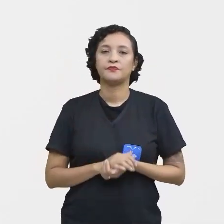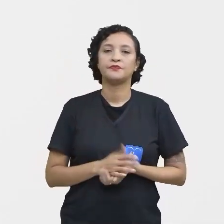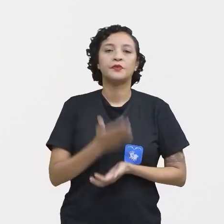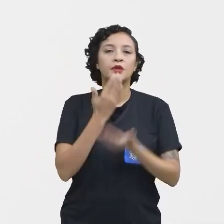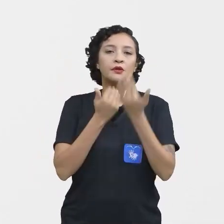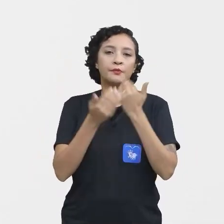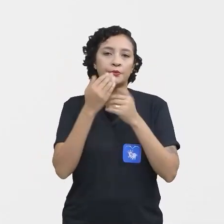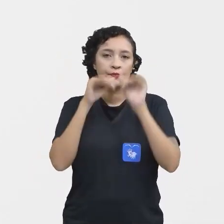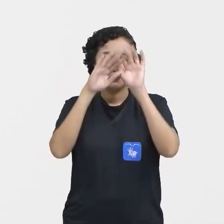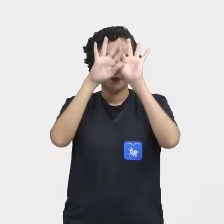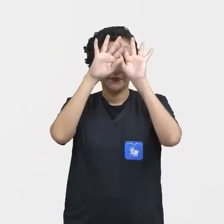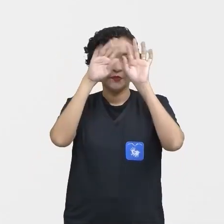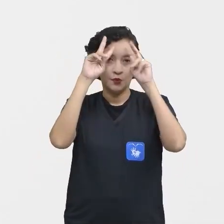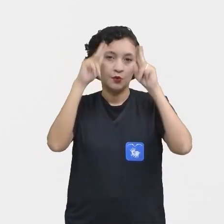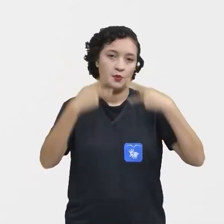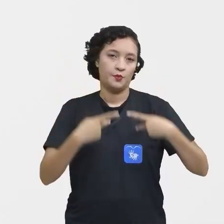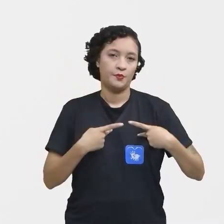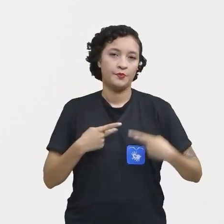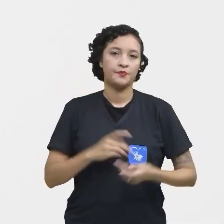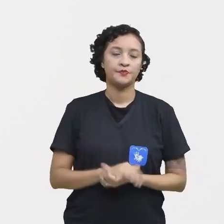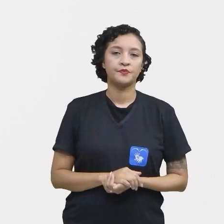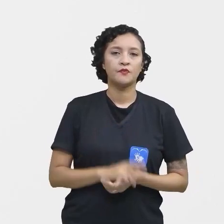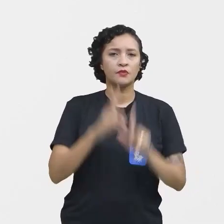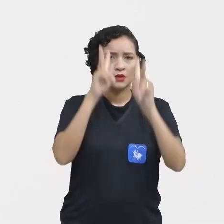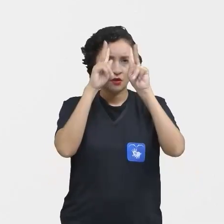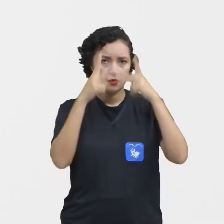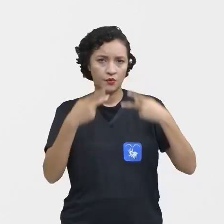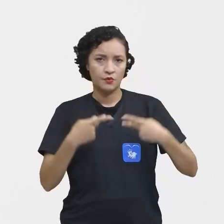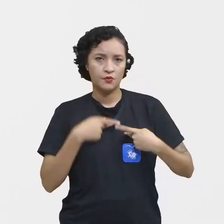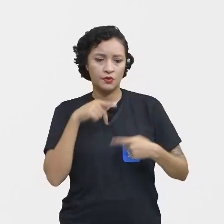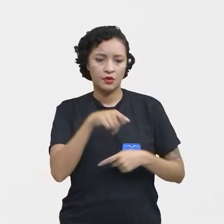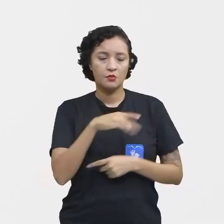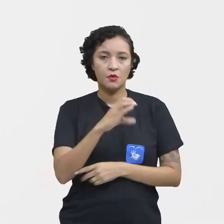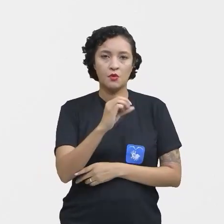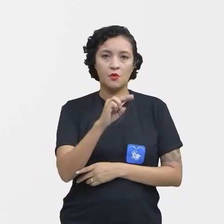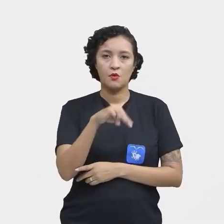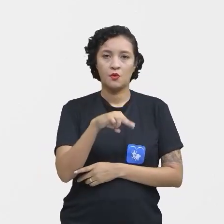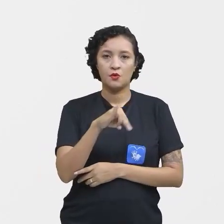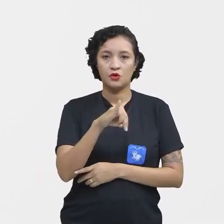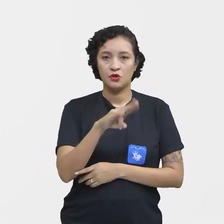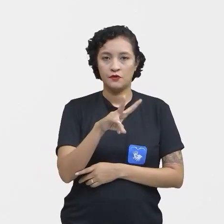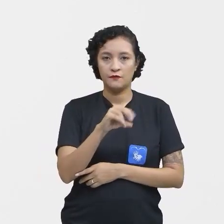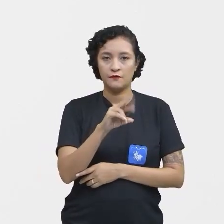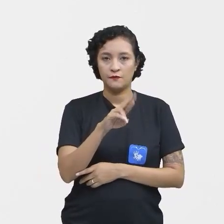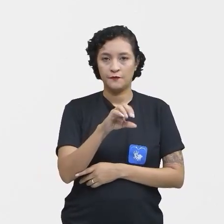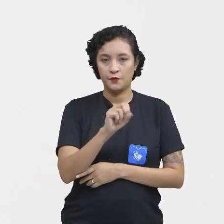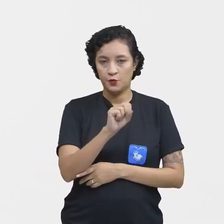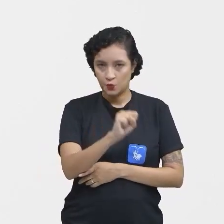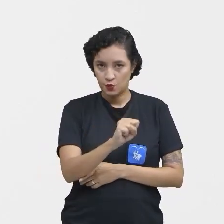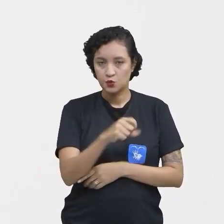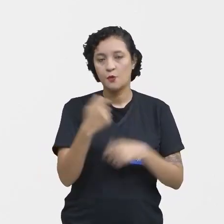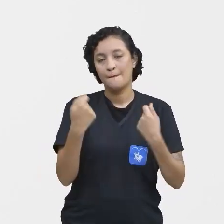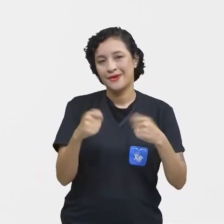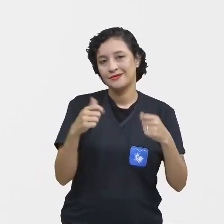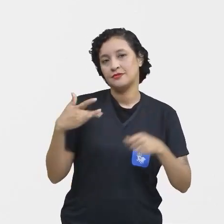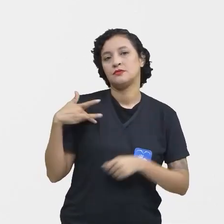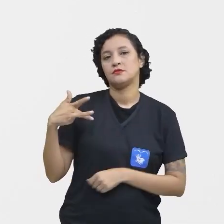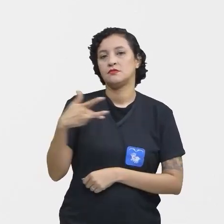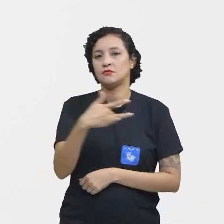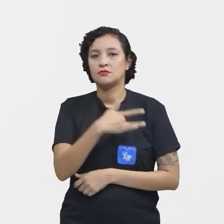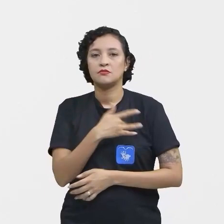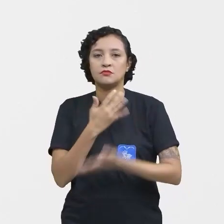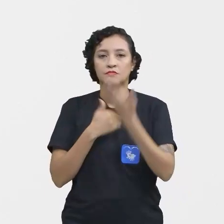humanos. Os seres humanos são onívoros e precisam de uma alimentação saudável. Podem